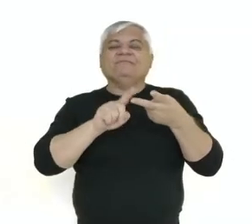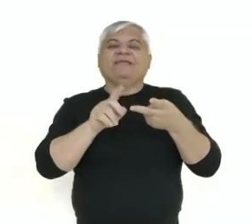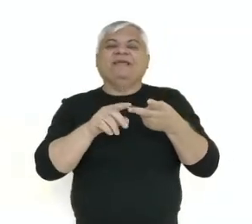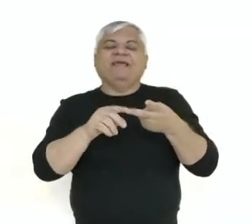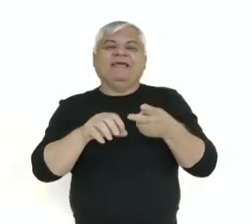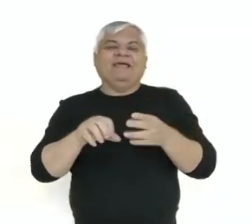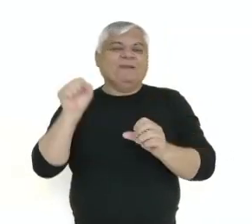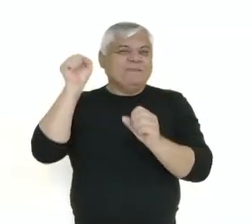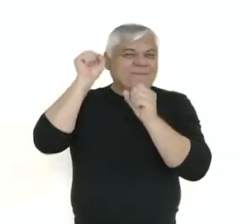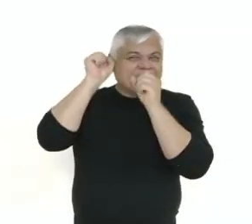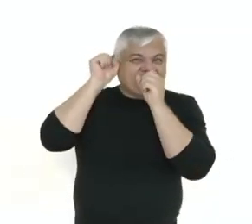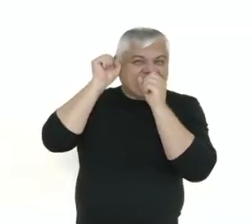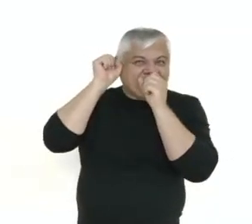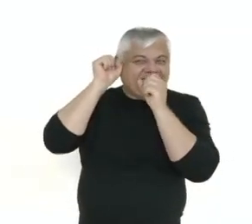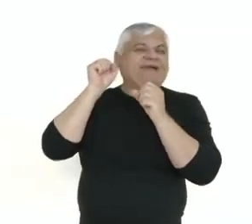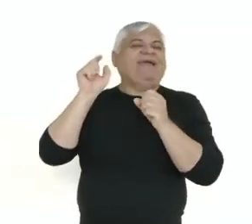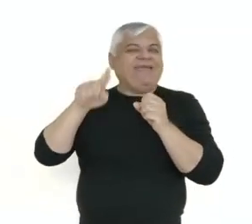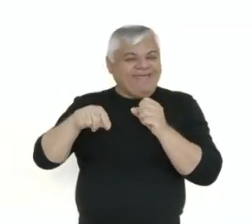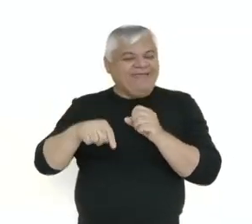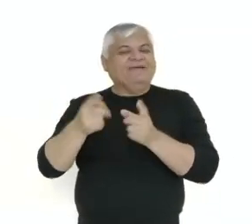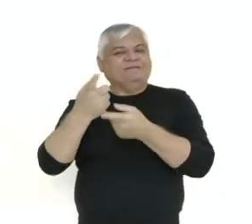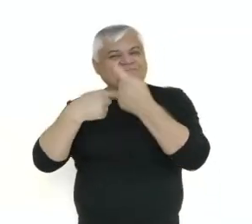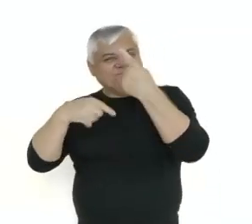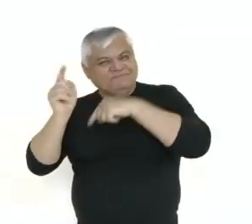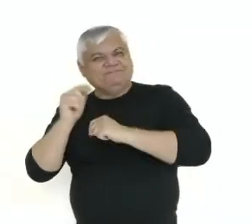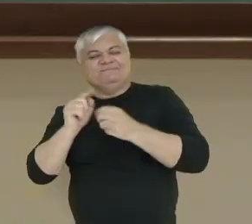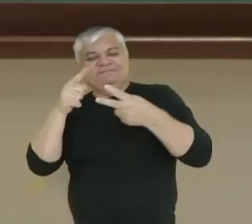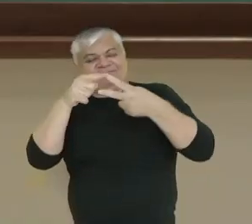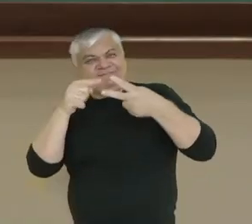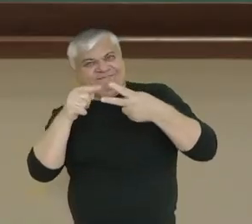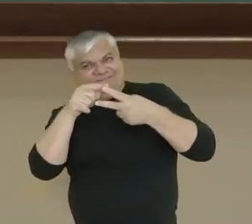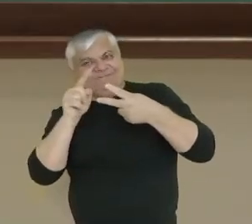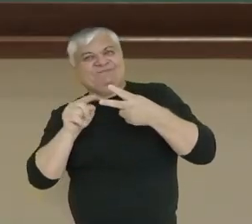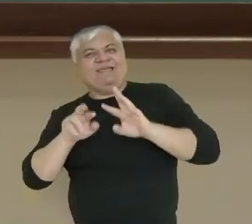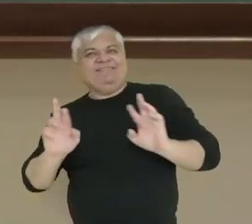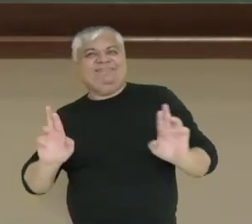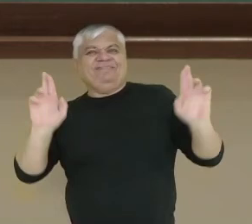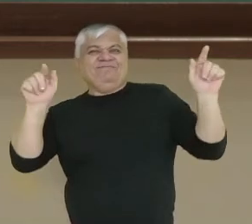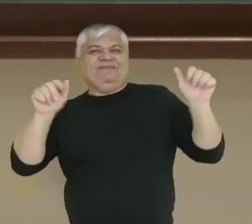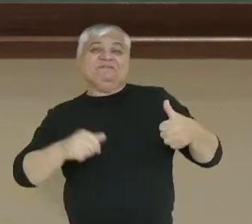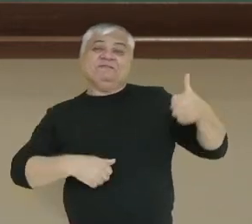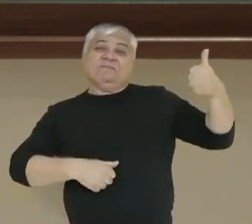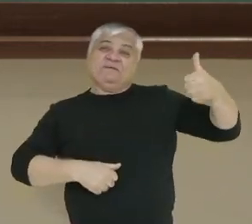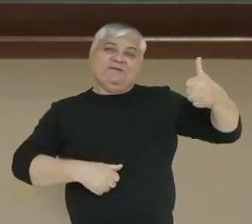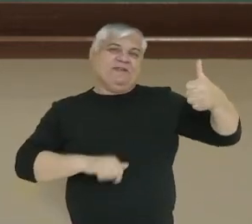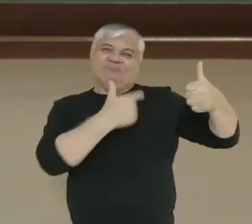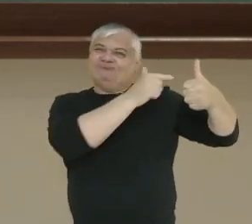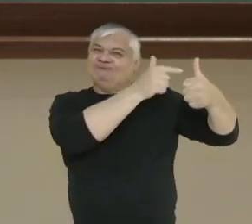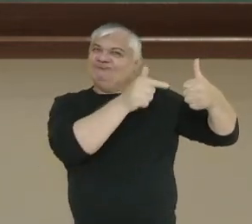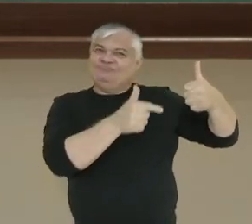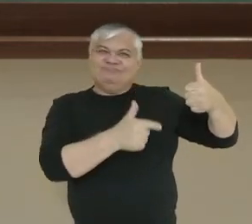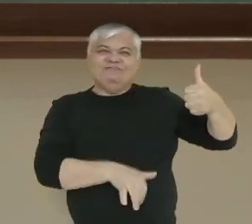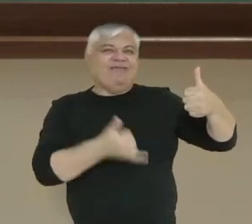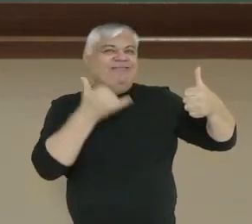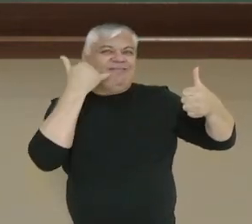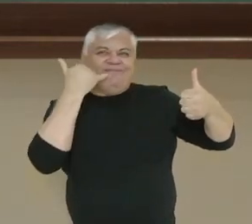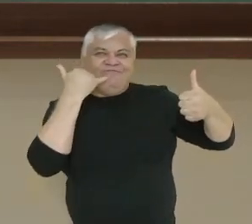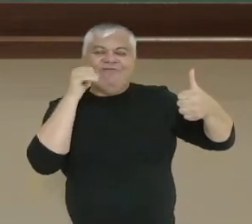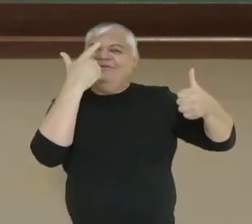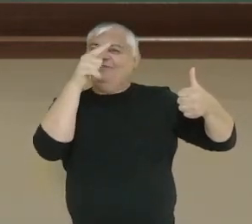em 1876 por Giuseppe Melzi. Isso vai ser bastante diferente porque na primeira revolução